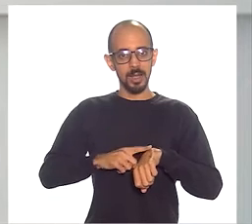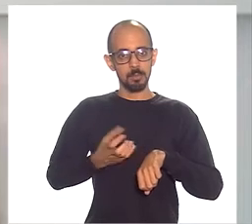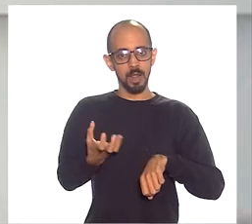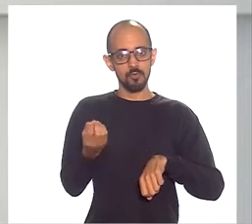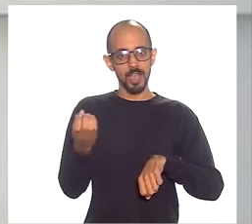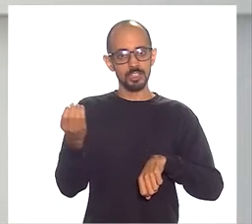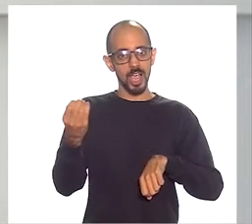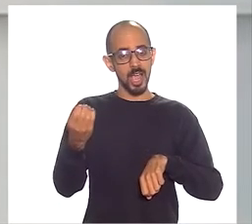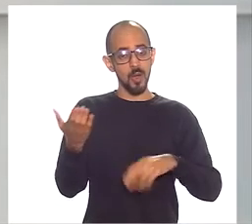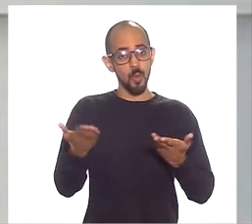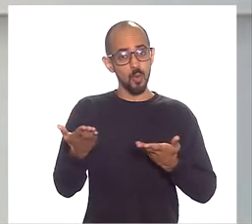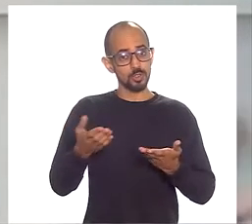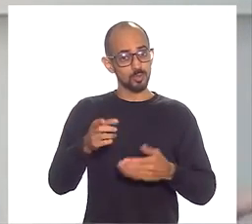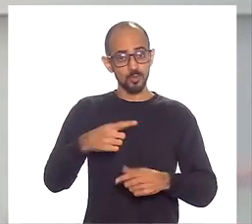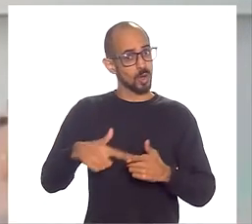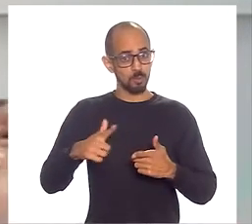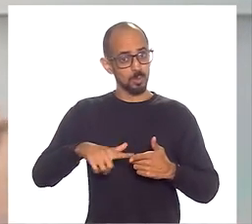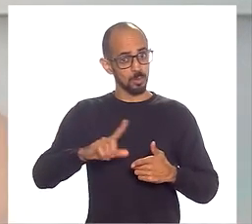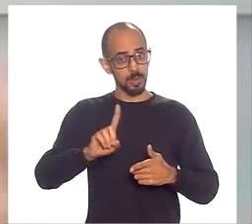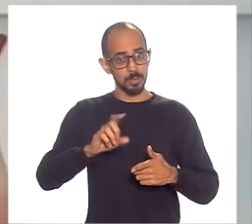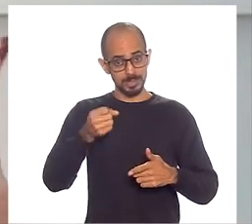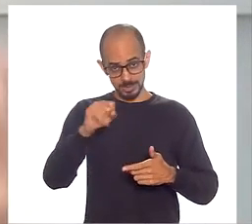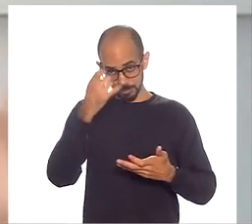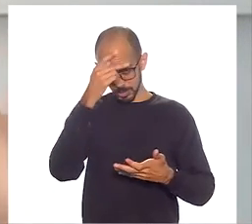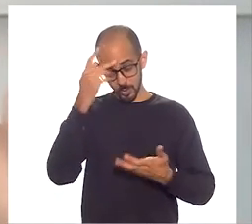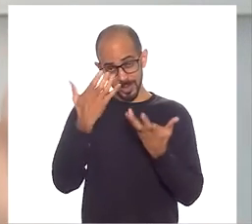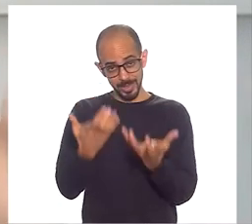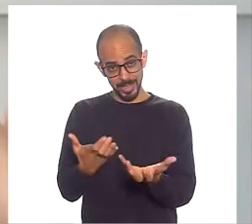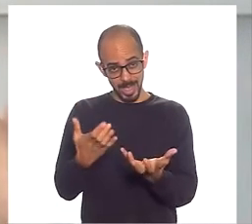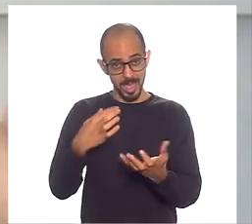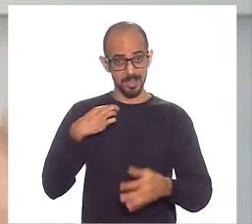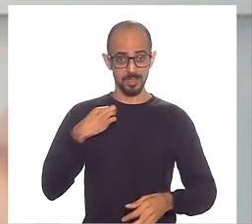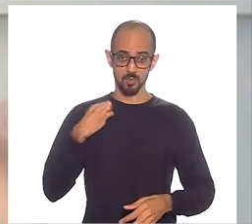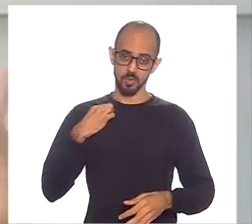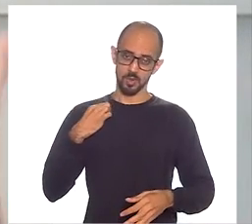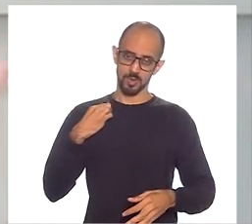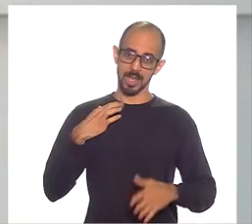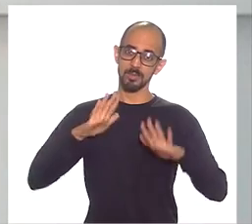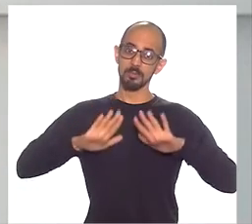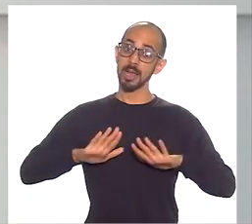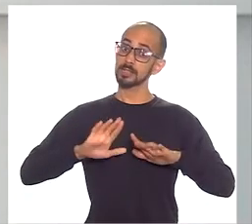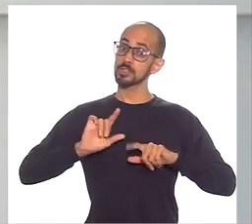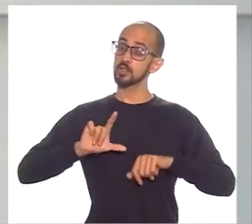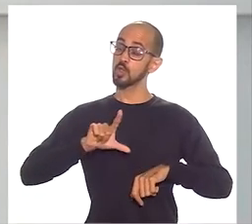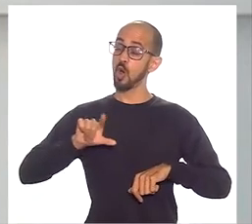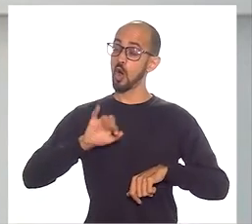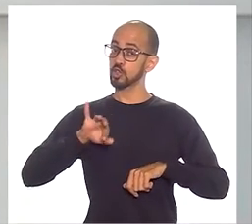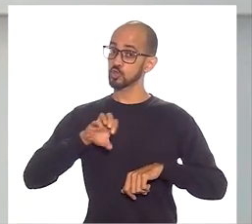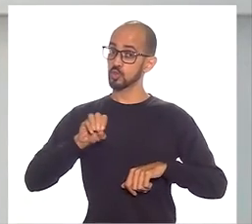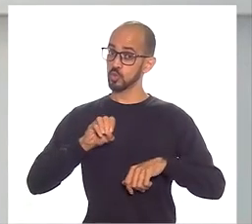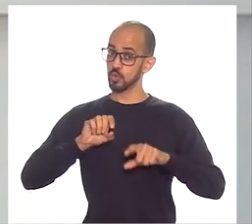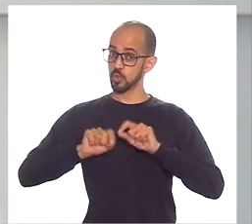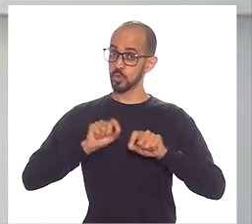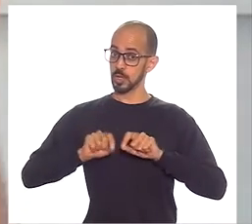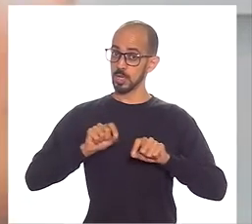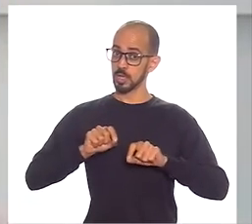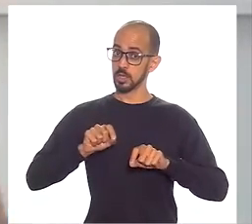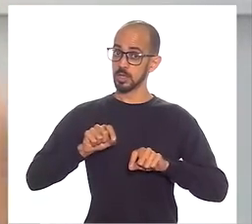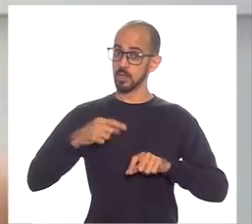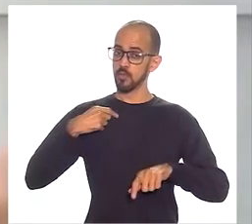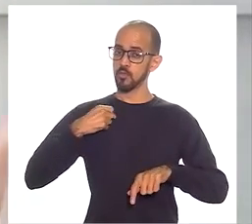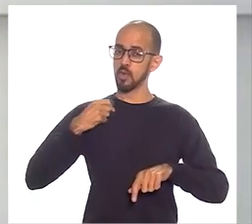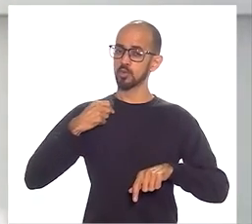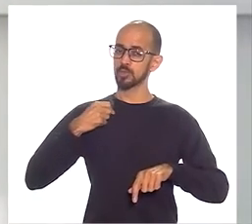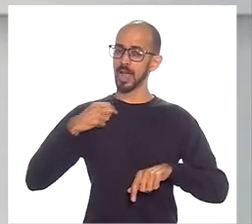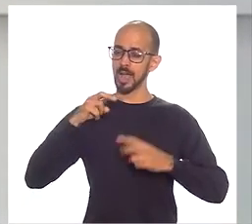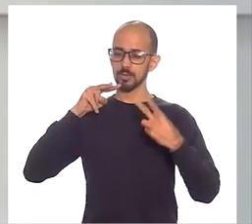de deslocamento não são mais empecilho para quem que queira efetivamente se voluntariar. É claro que o nosso voluntariado,